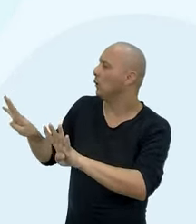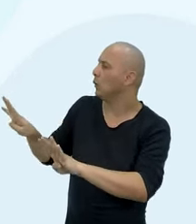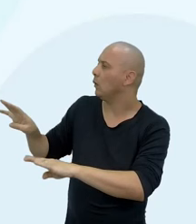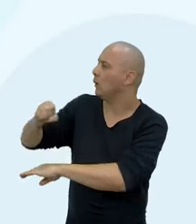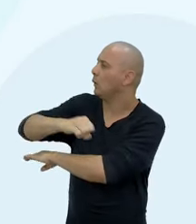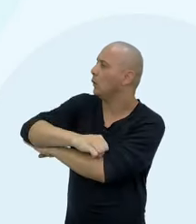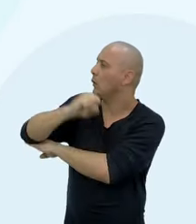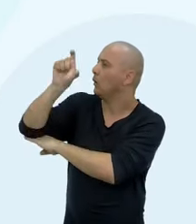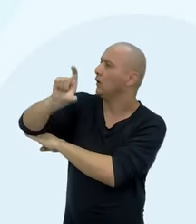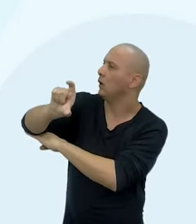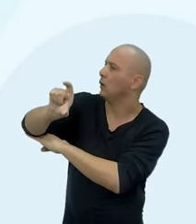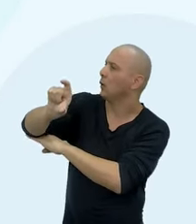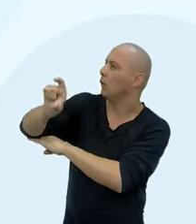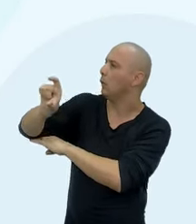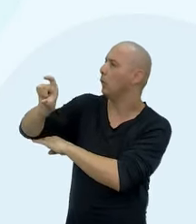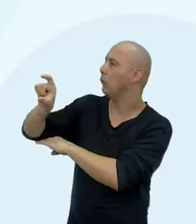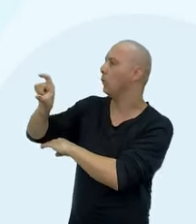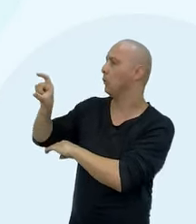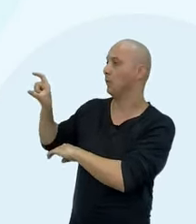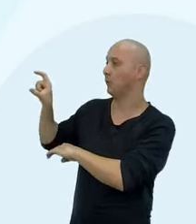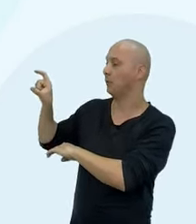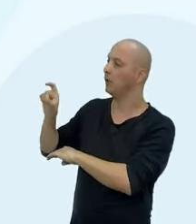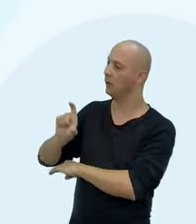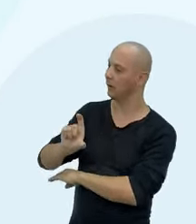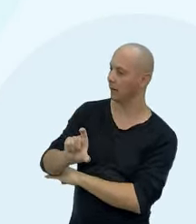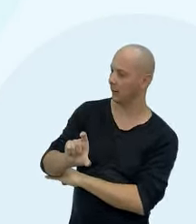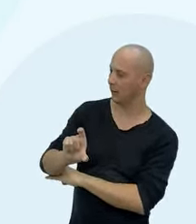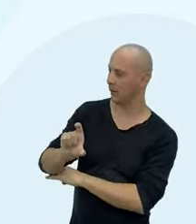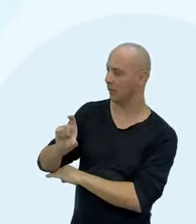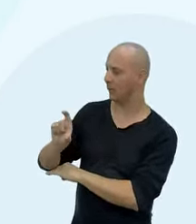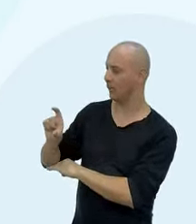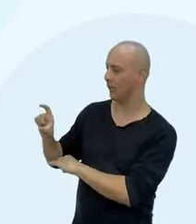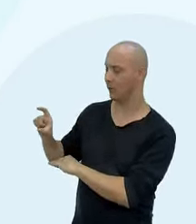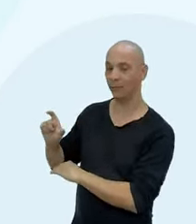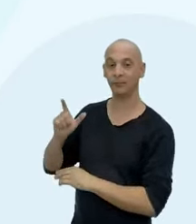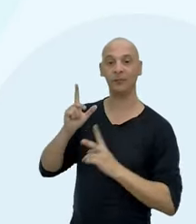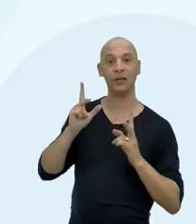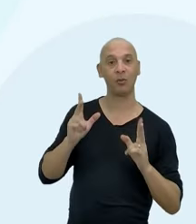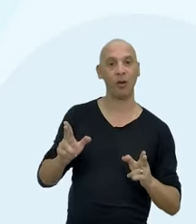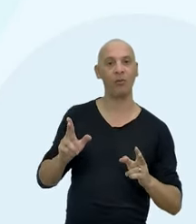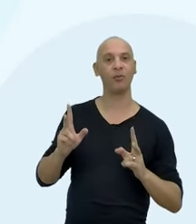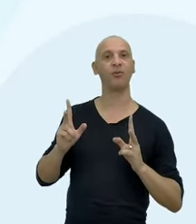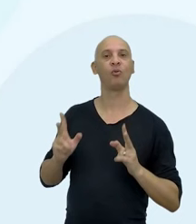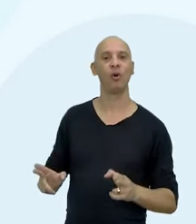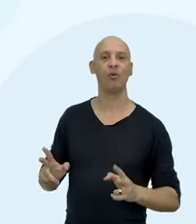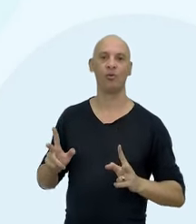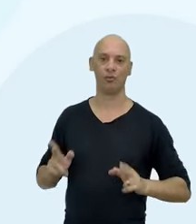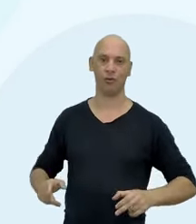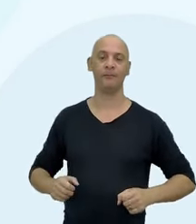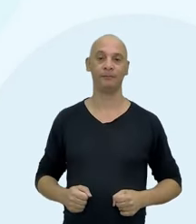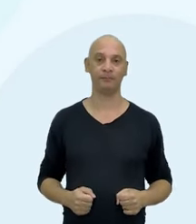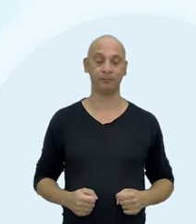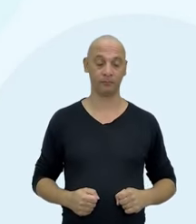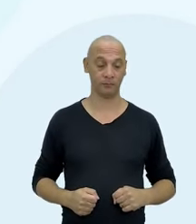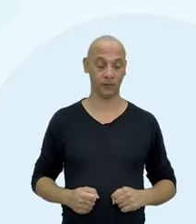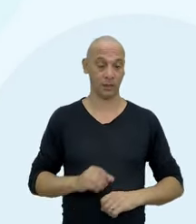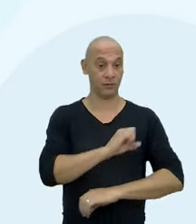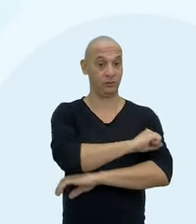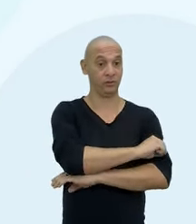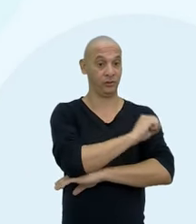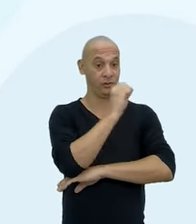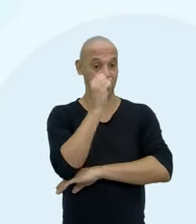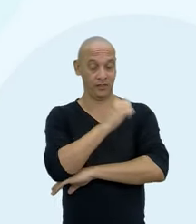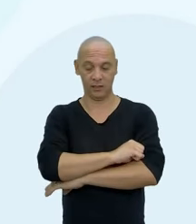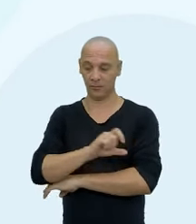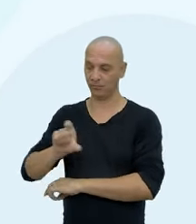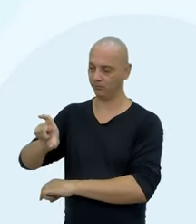topo e finaliza no primeiro andar sempre repetindo aquele mesmo modelo a janela ao lado da diferente